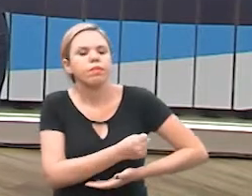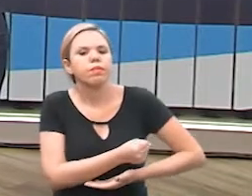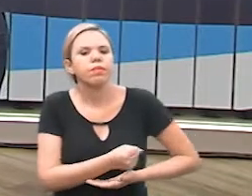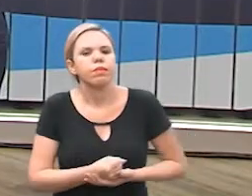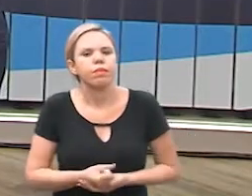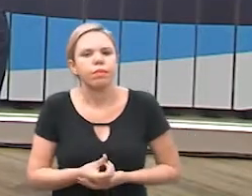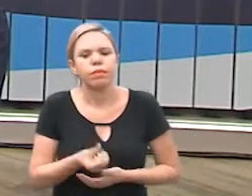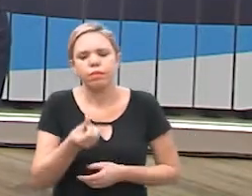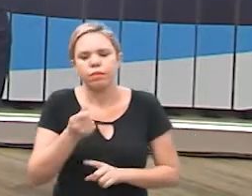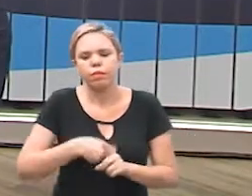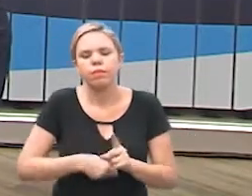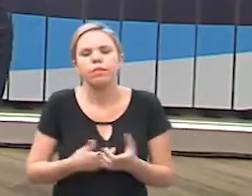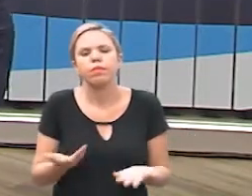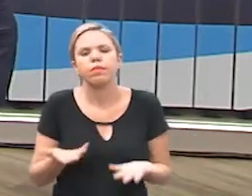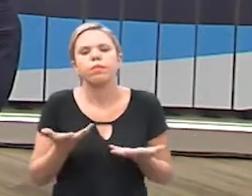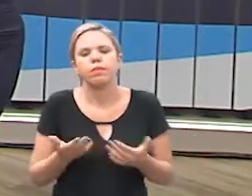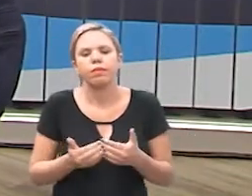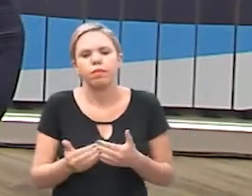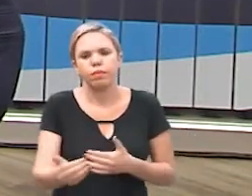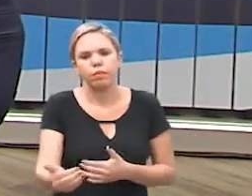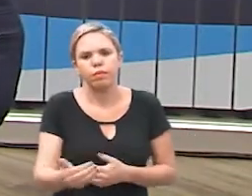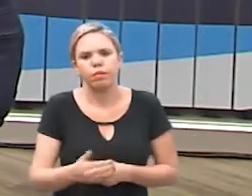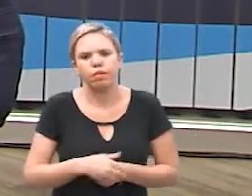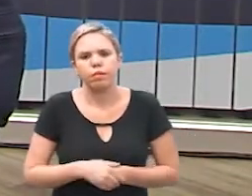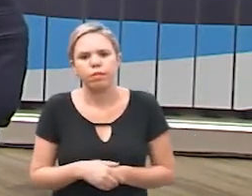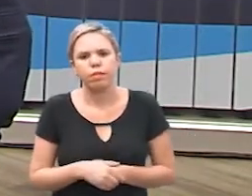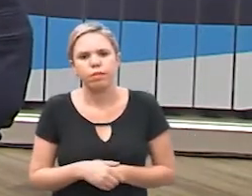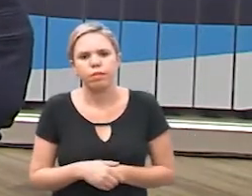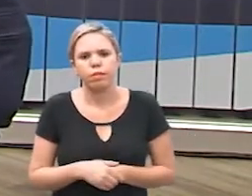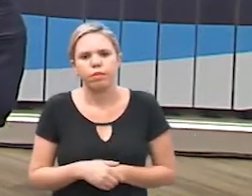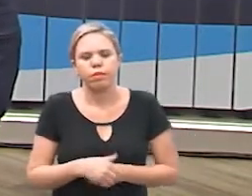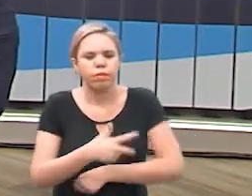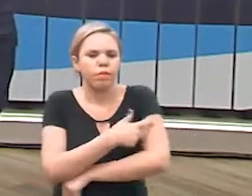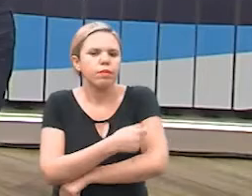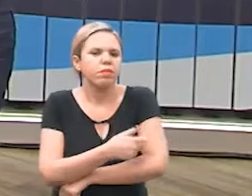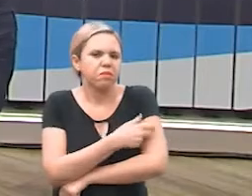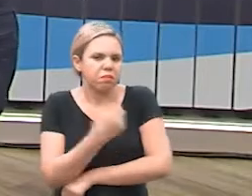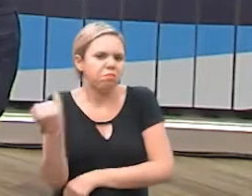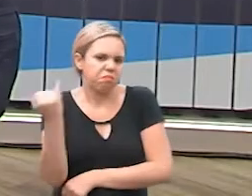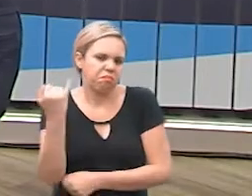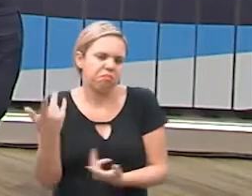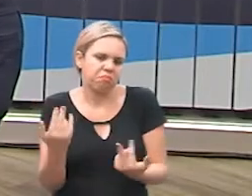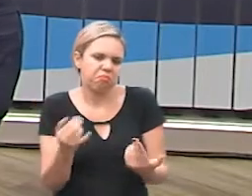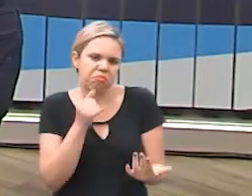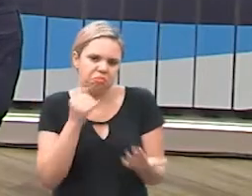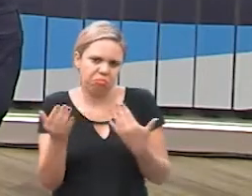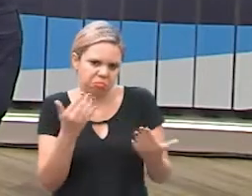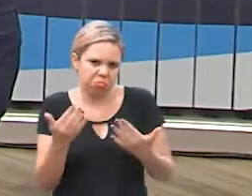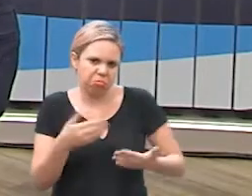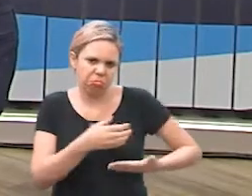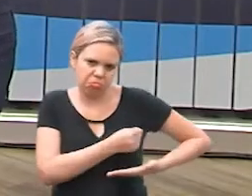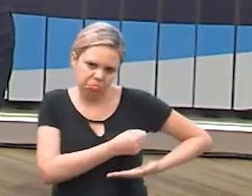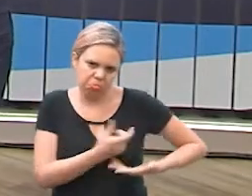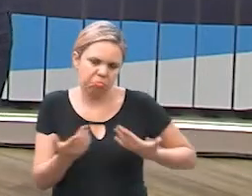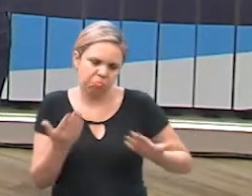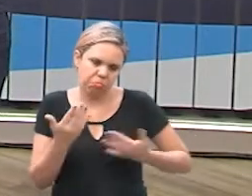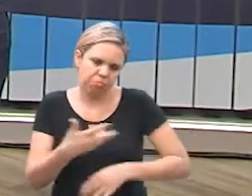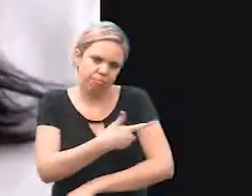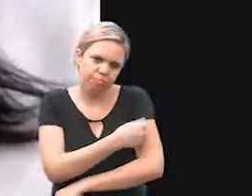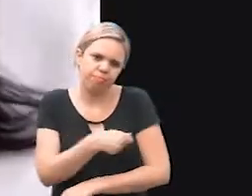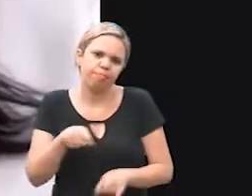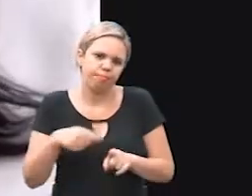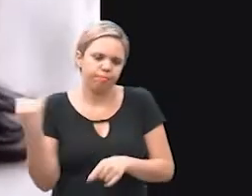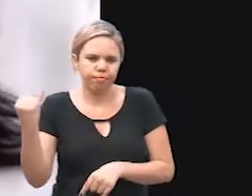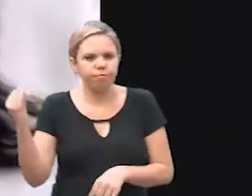falou até os 6 meses, mas se quiser prolongar aí, dando essa vacina, é importante. É importante,